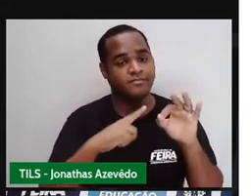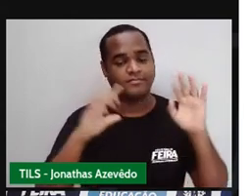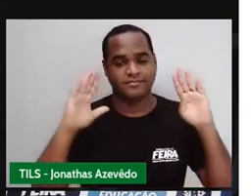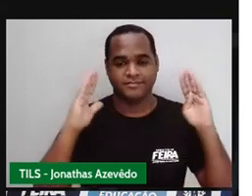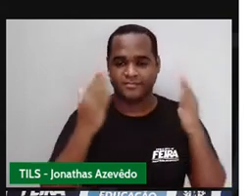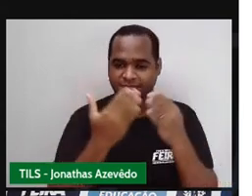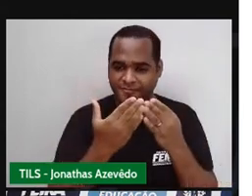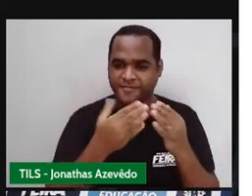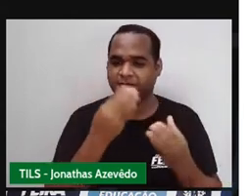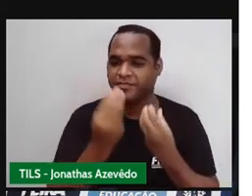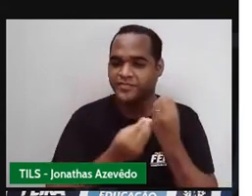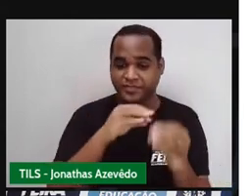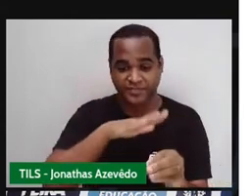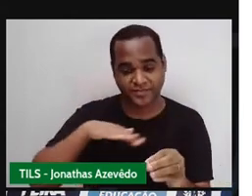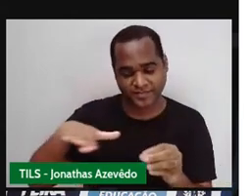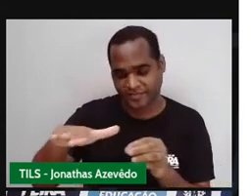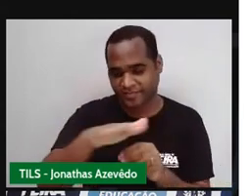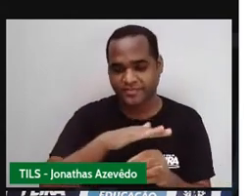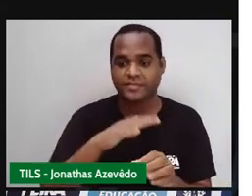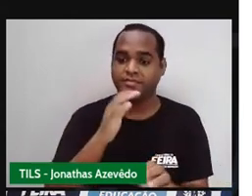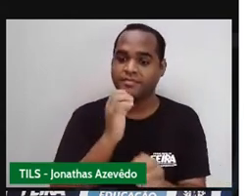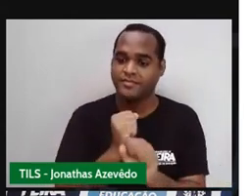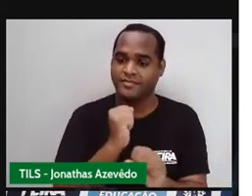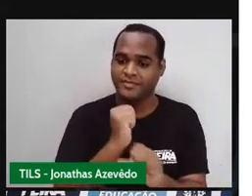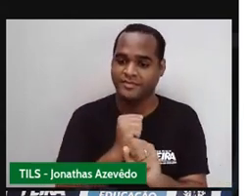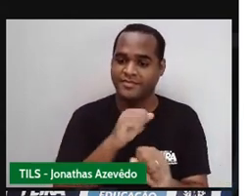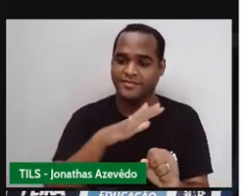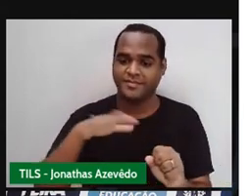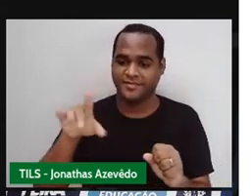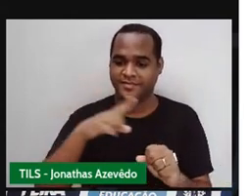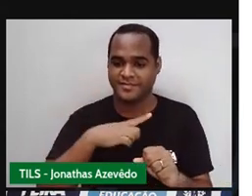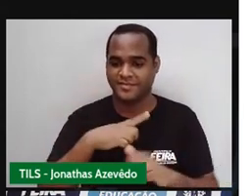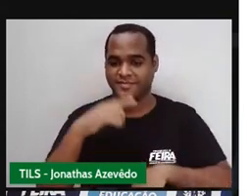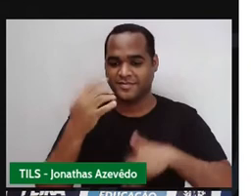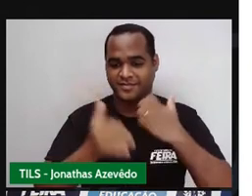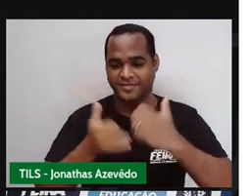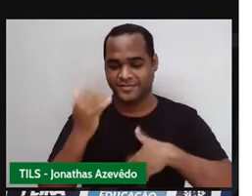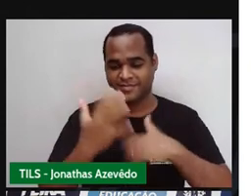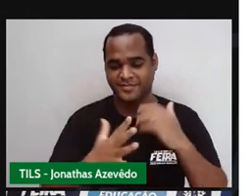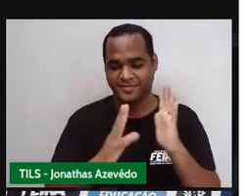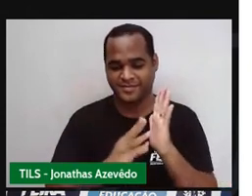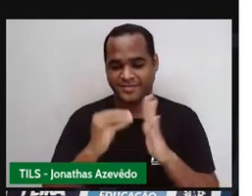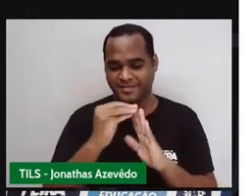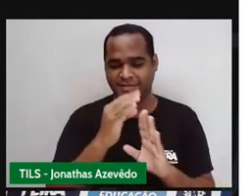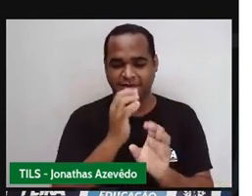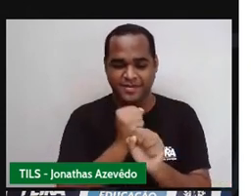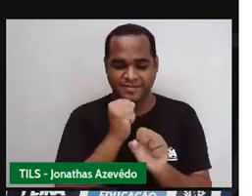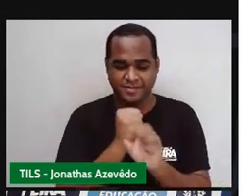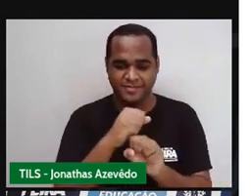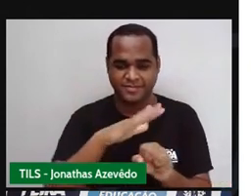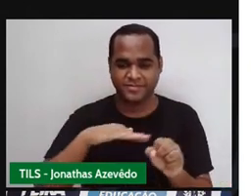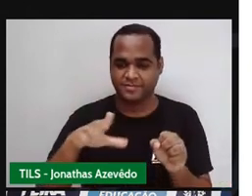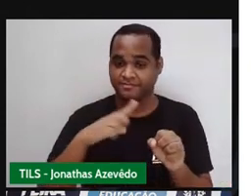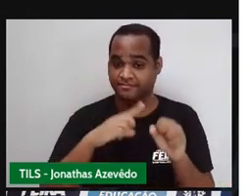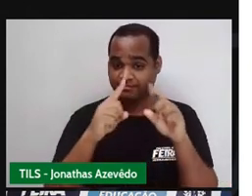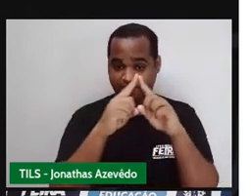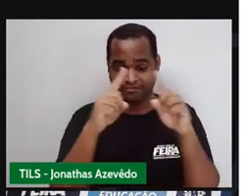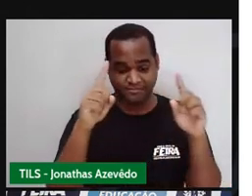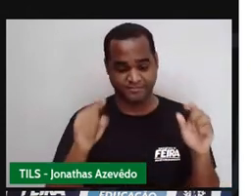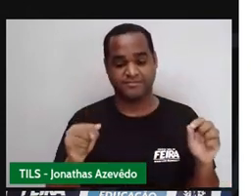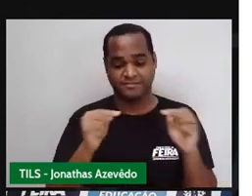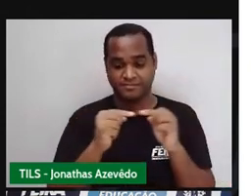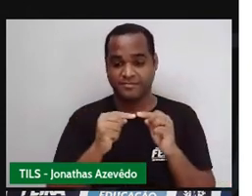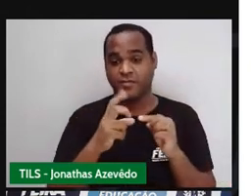a área de espaços aonde você vai precisar de compôs espaços em retângulos